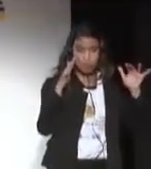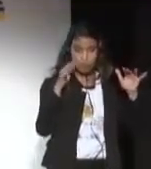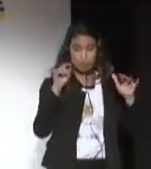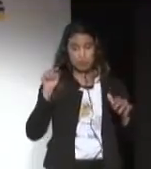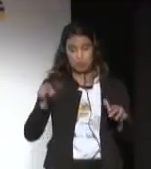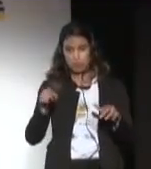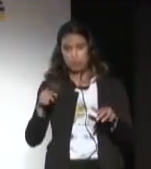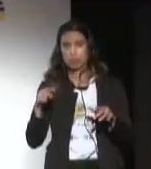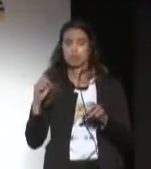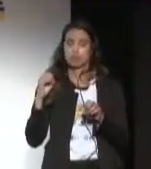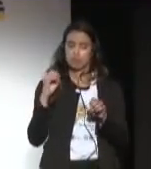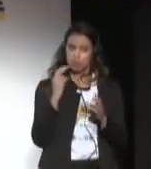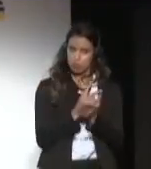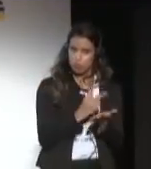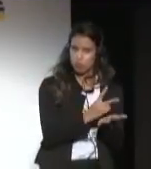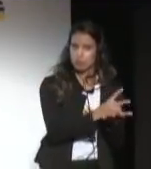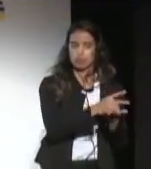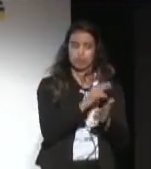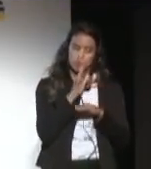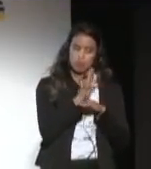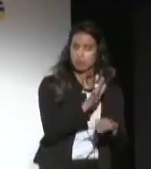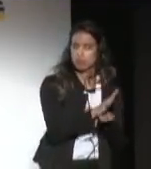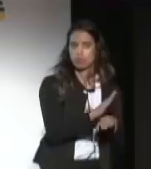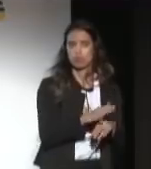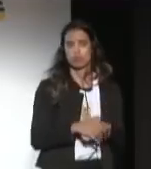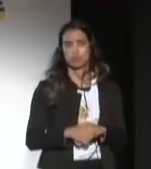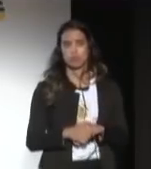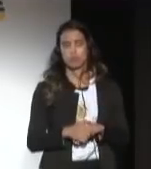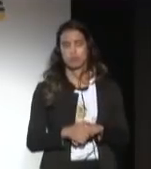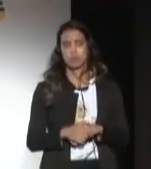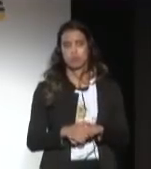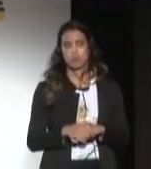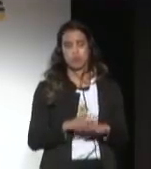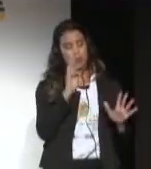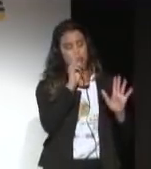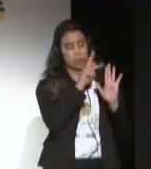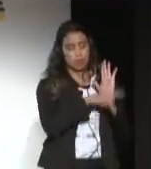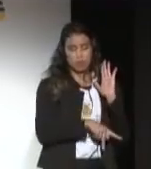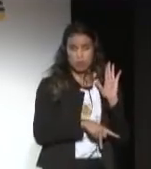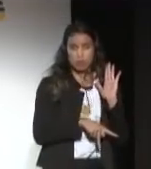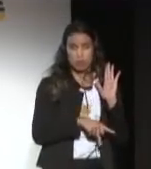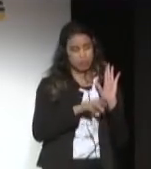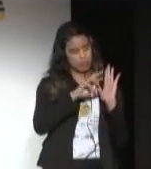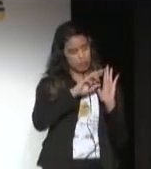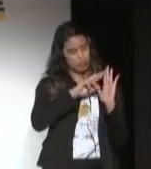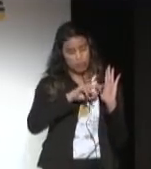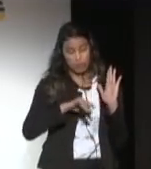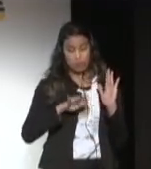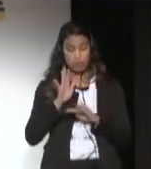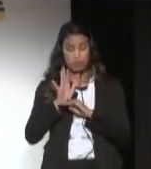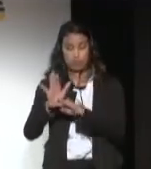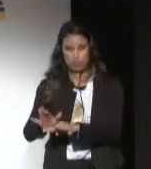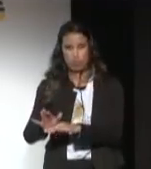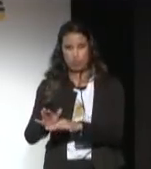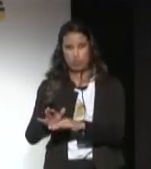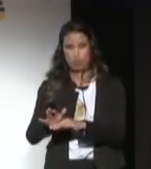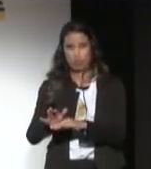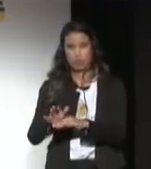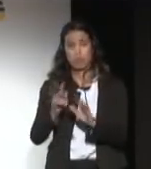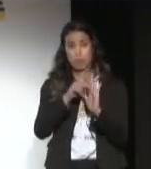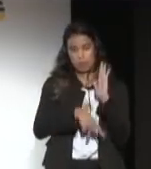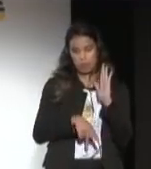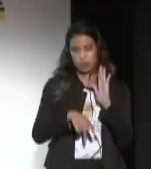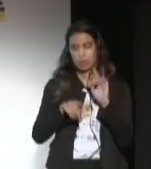tempo. Os programas que tiveram um grande impacto na aprendizagem dos alunos tinham pelo menos 50 horas por